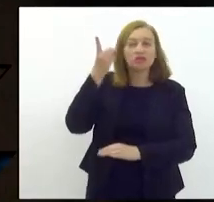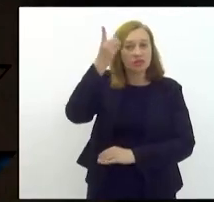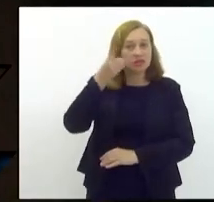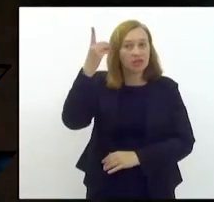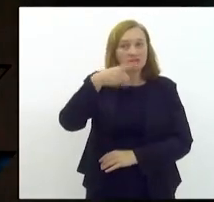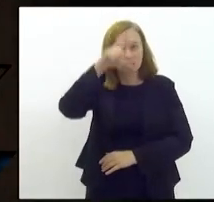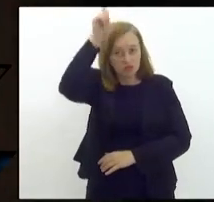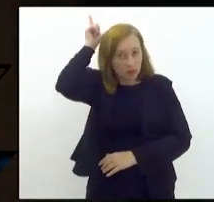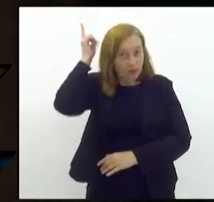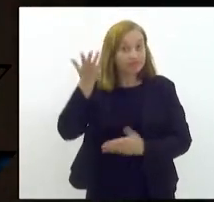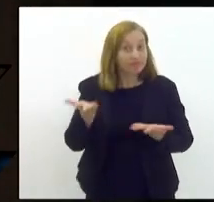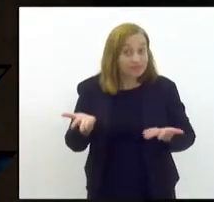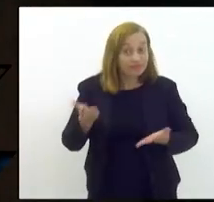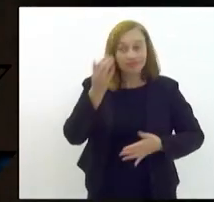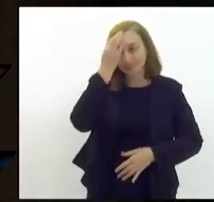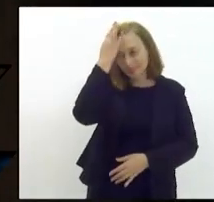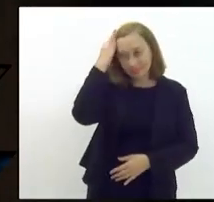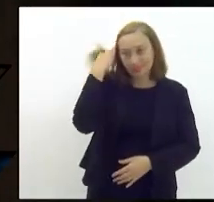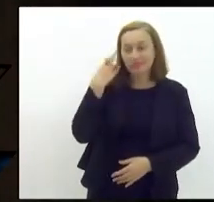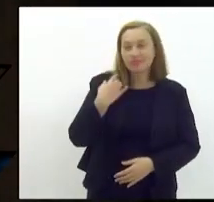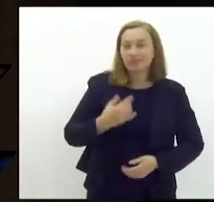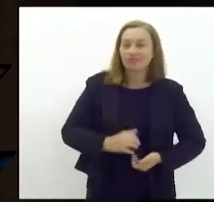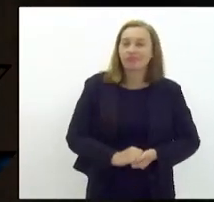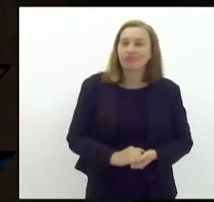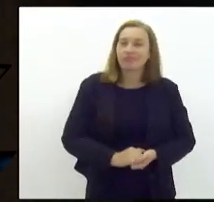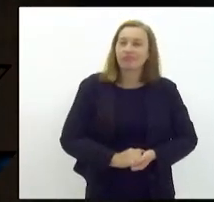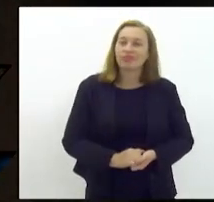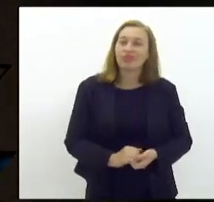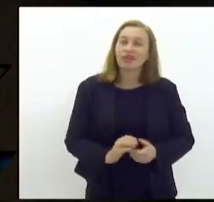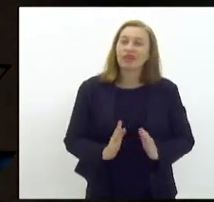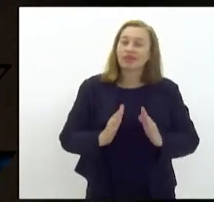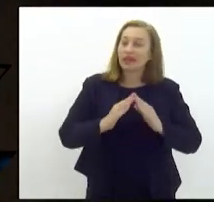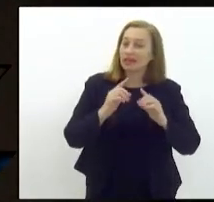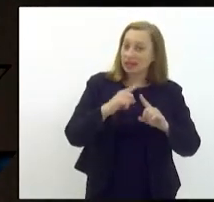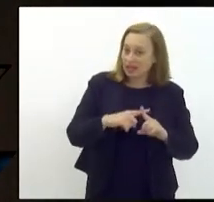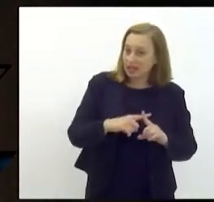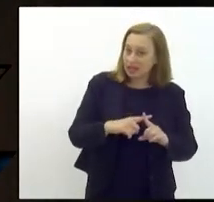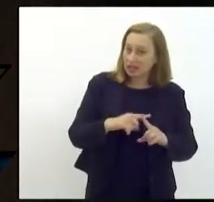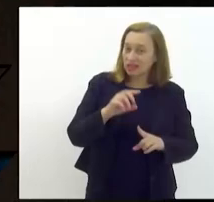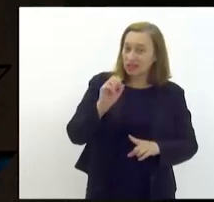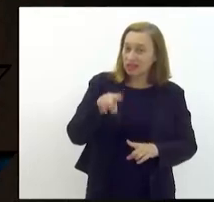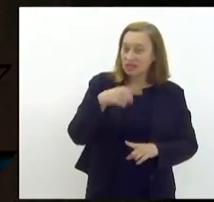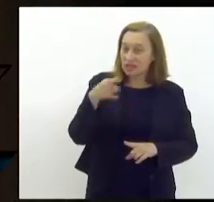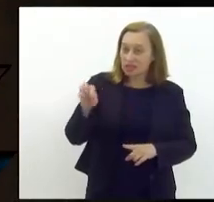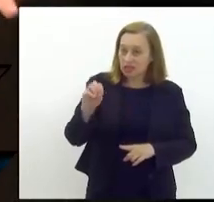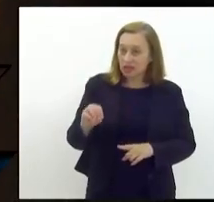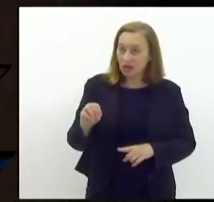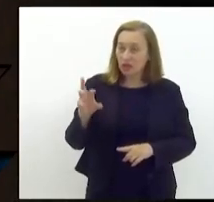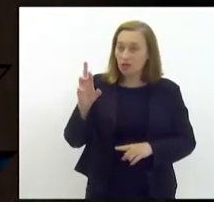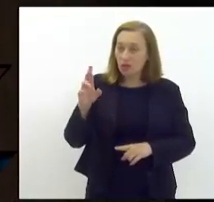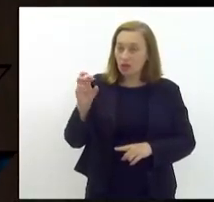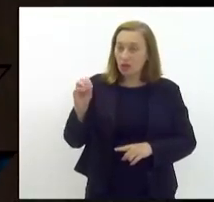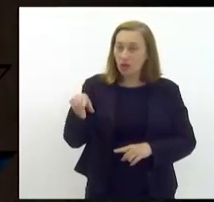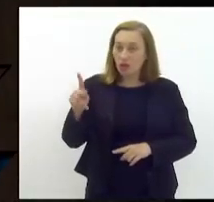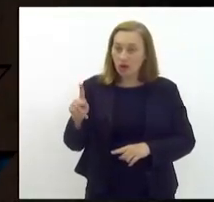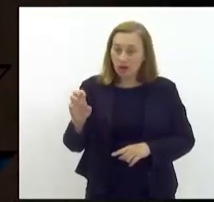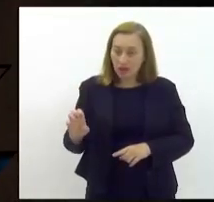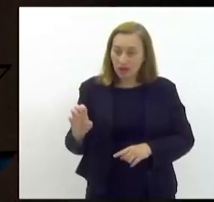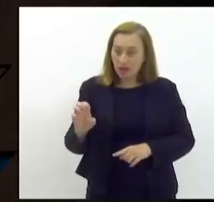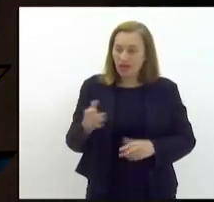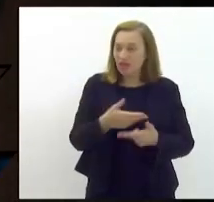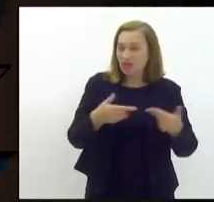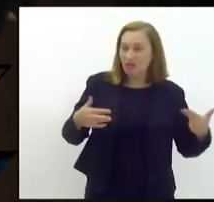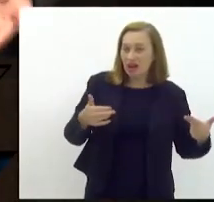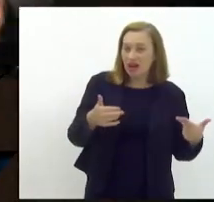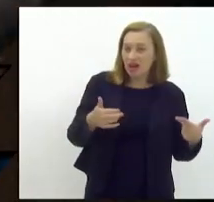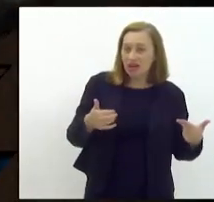Luiz Paulo que estava na igreja de São Roque e na entrada da igreja várias Mães de